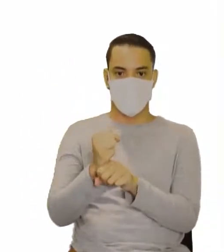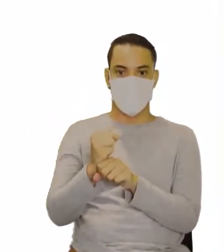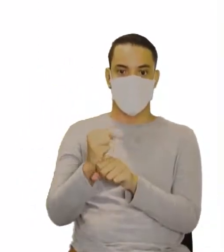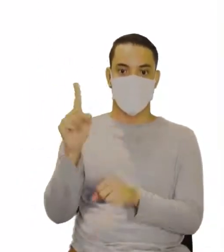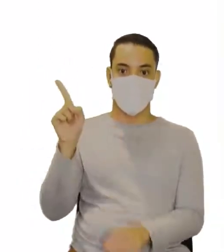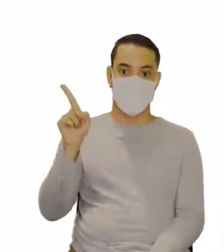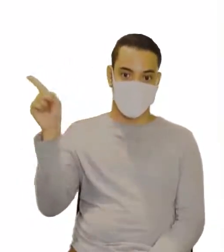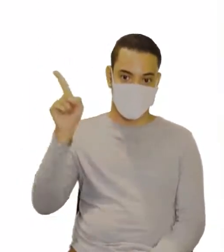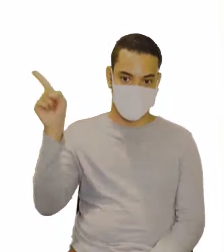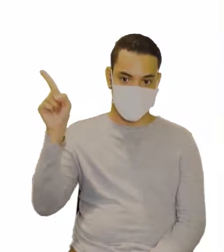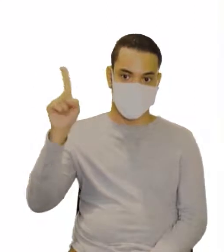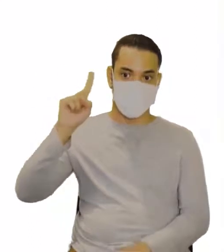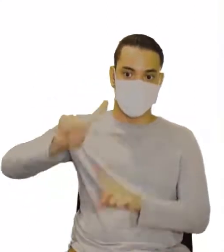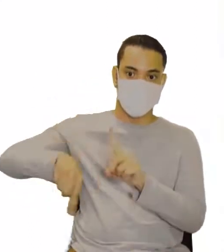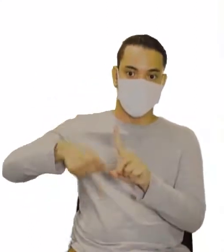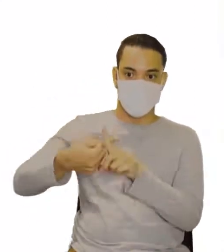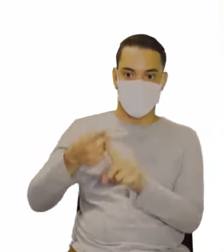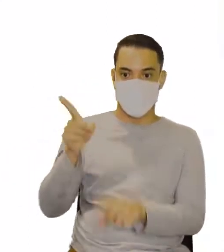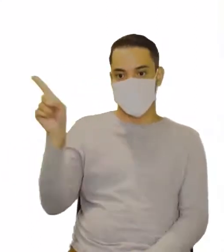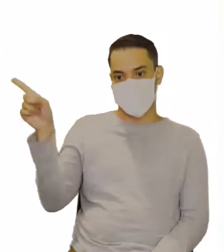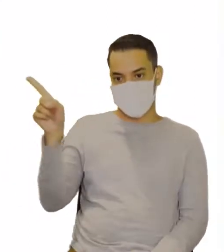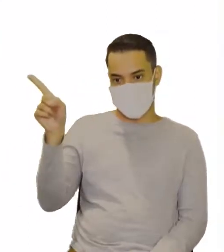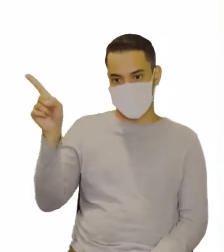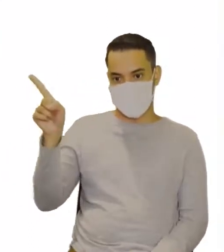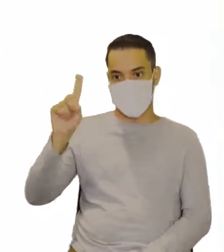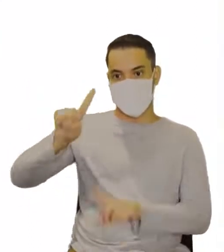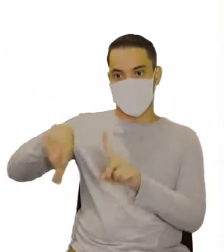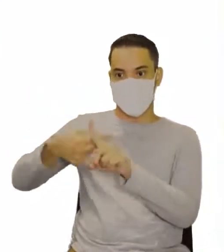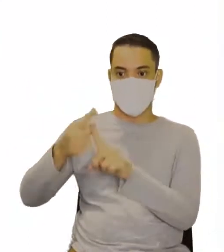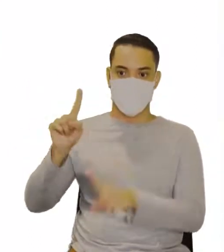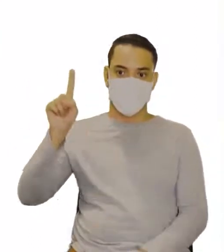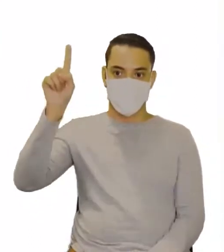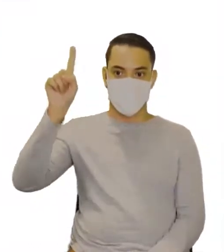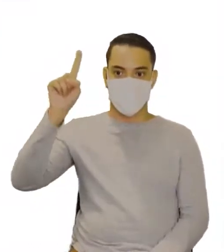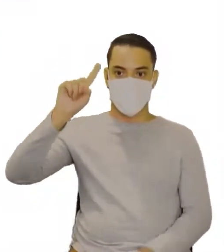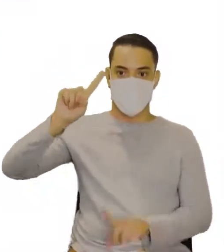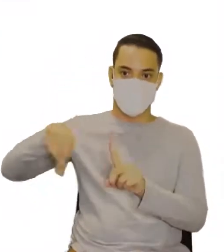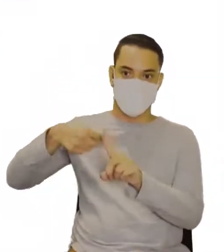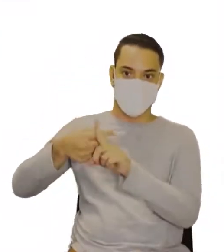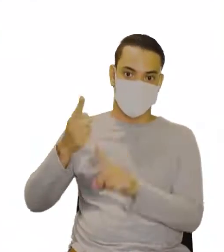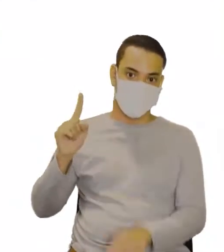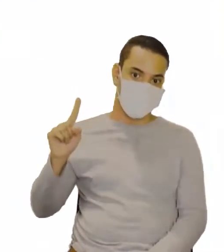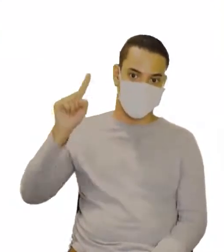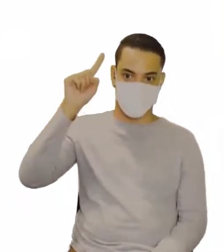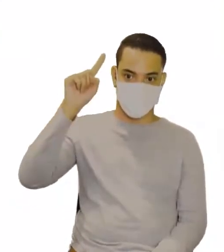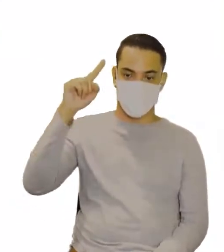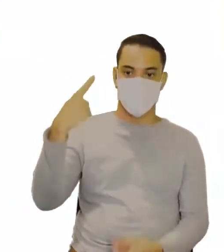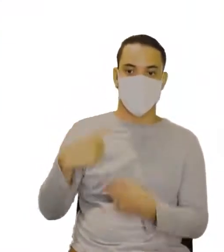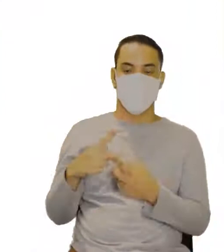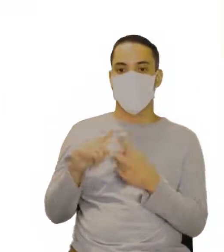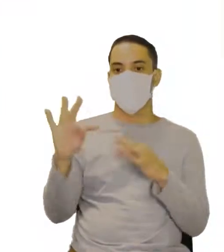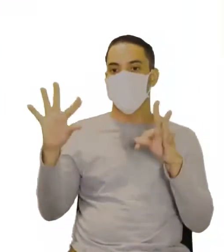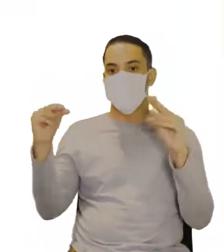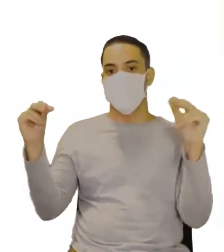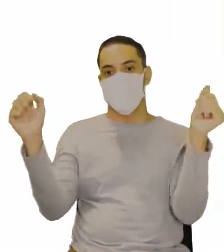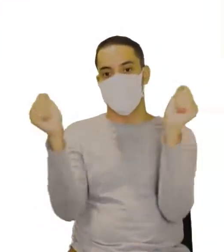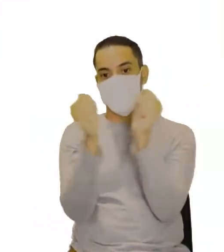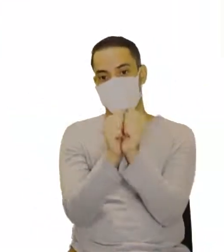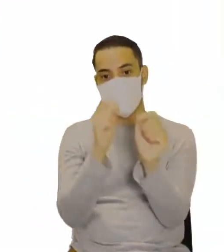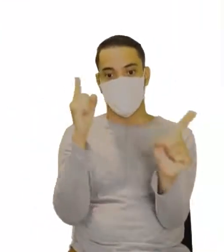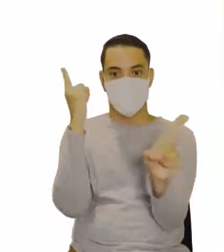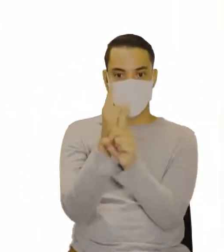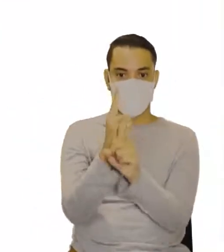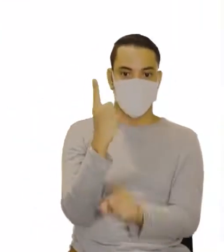dessa, mais esse, mais esse, mais esse. Porque isso aqui está em paralelo, a gente achou